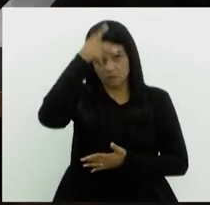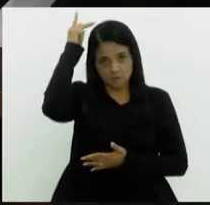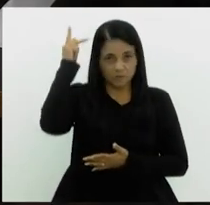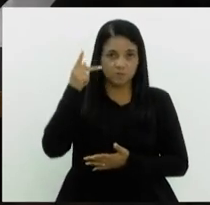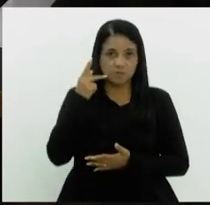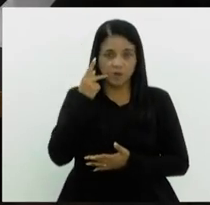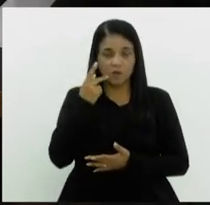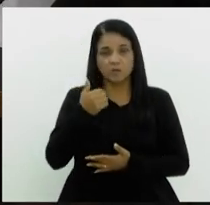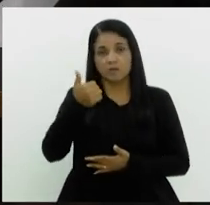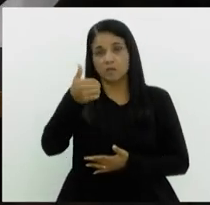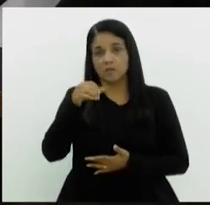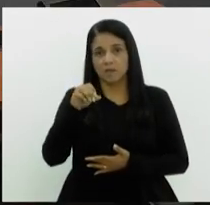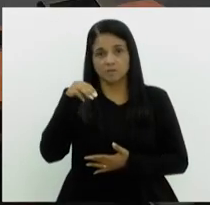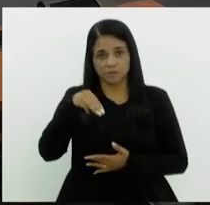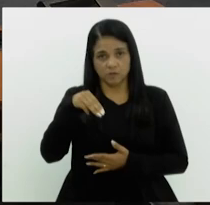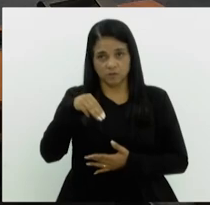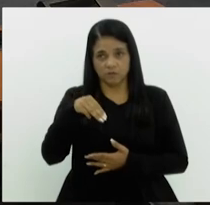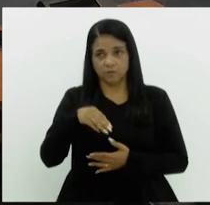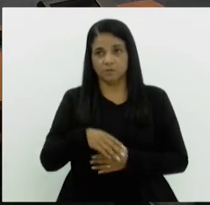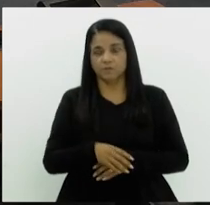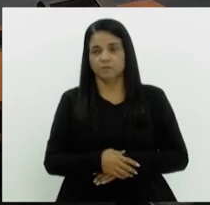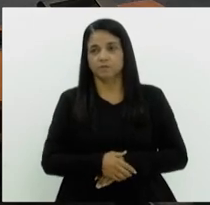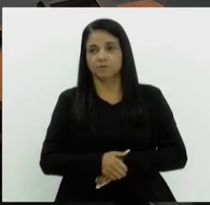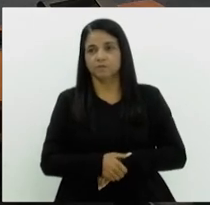que dispõe de 10 minutos.